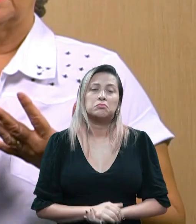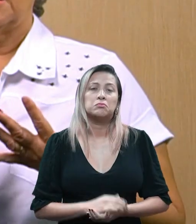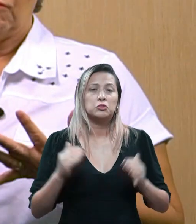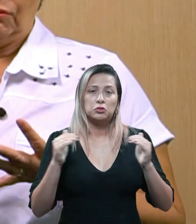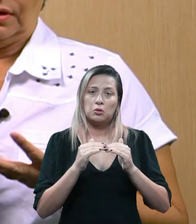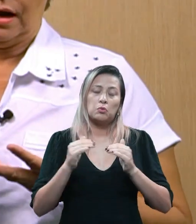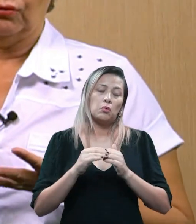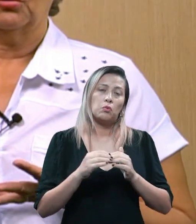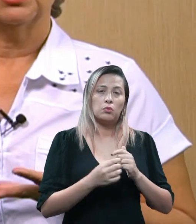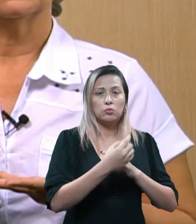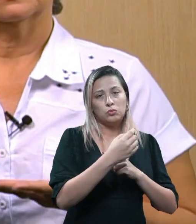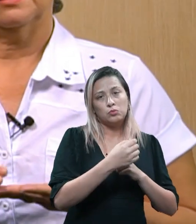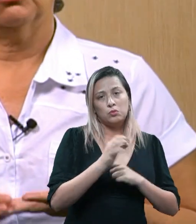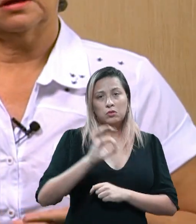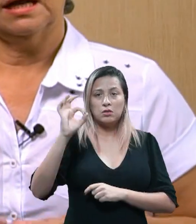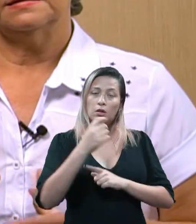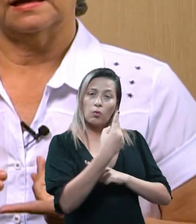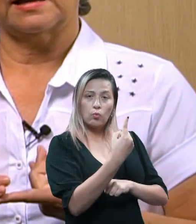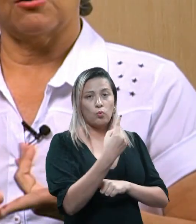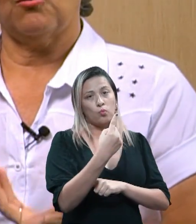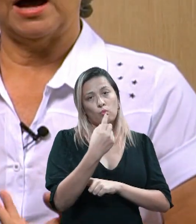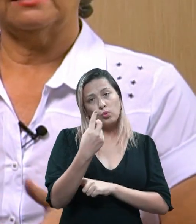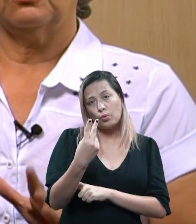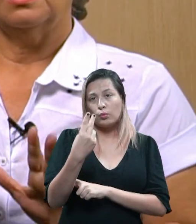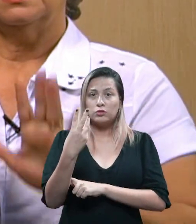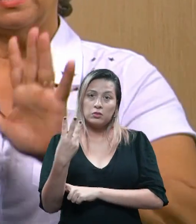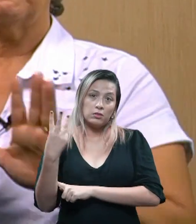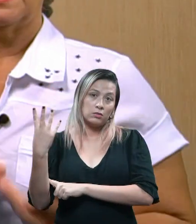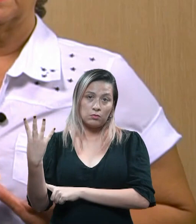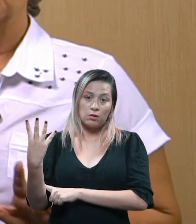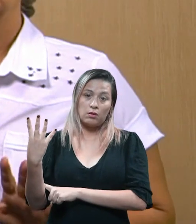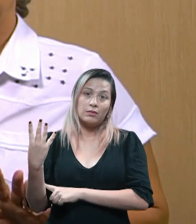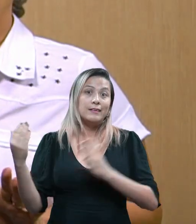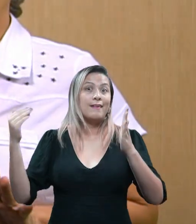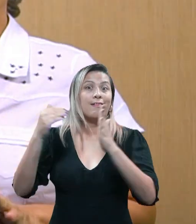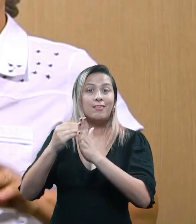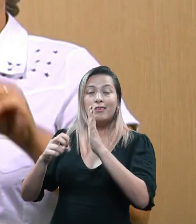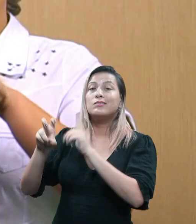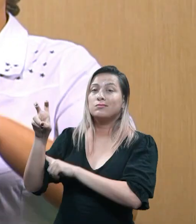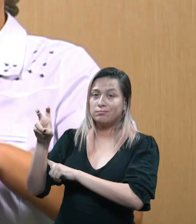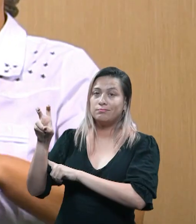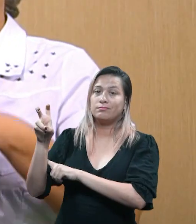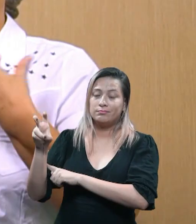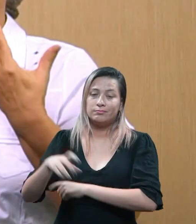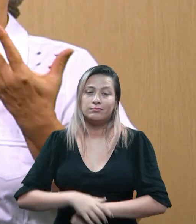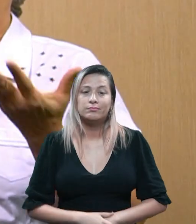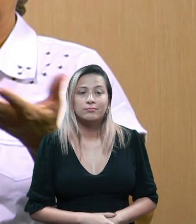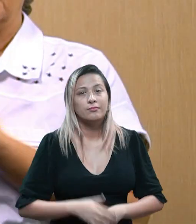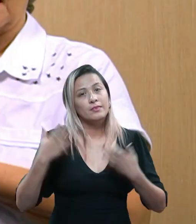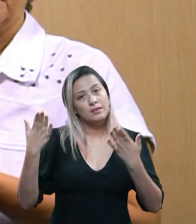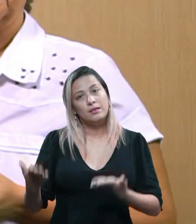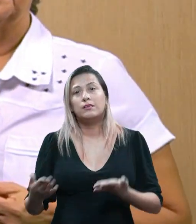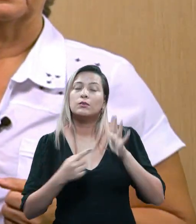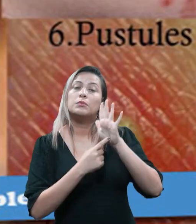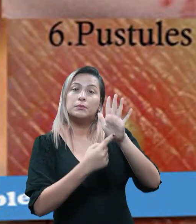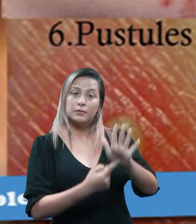Então, grau 1, grau 2, grau 3, grau 4 e até grau 5. Vemos aqui como ela pode se